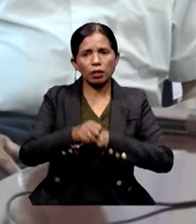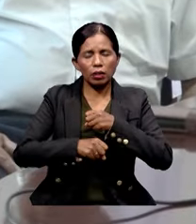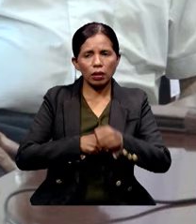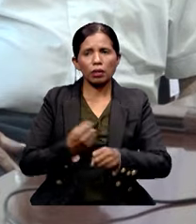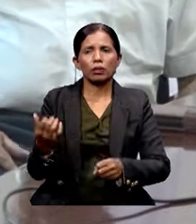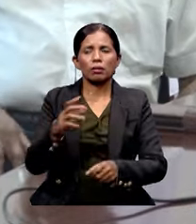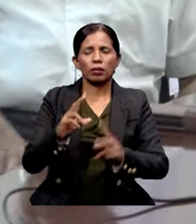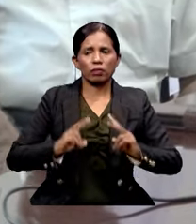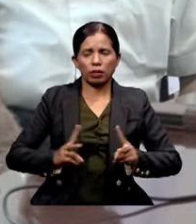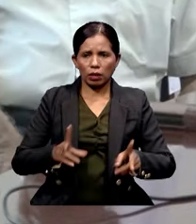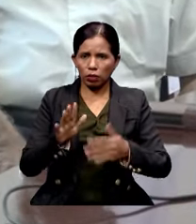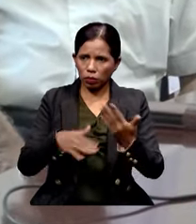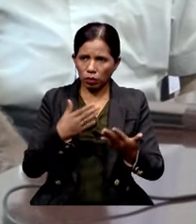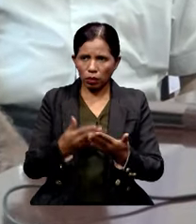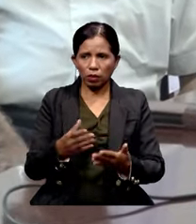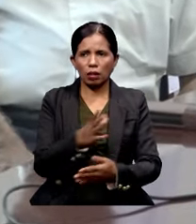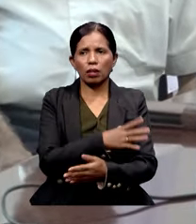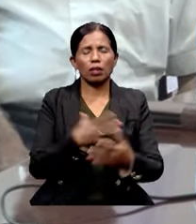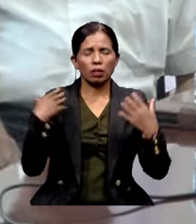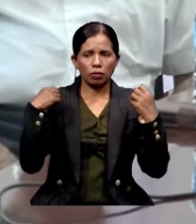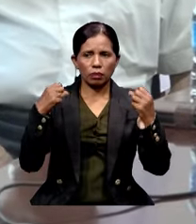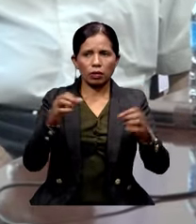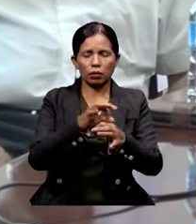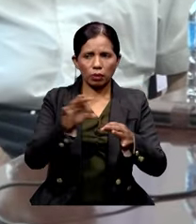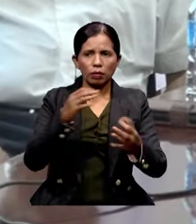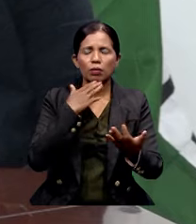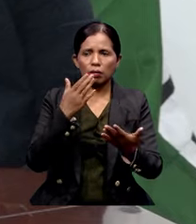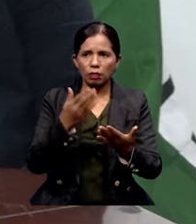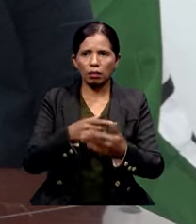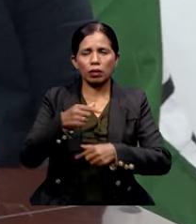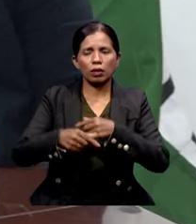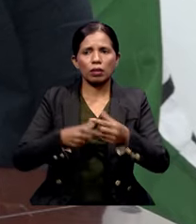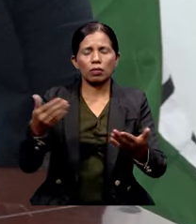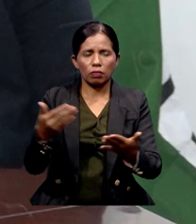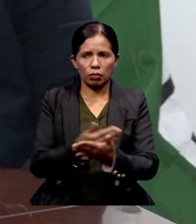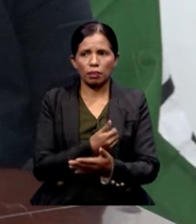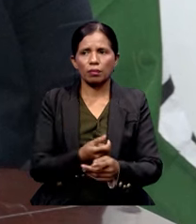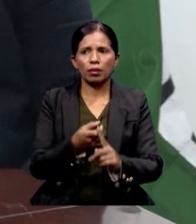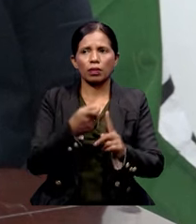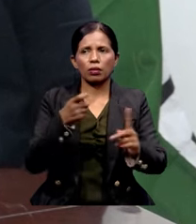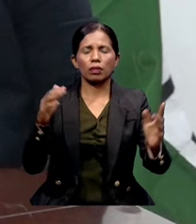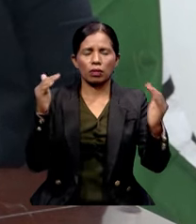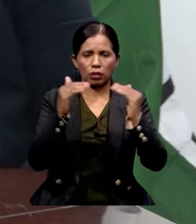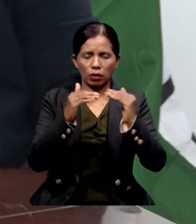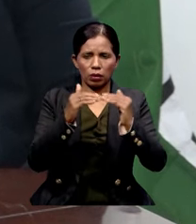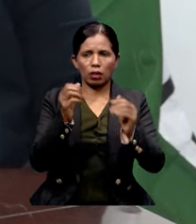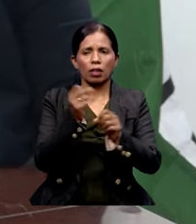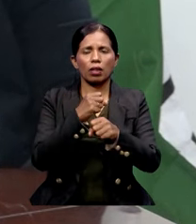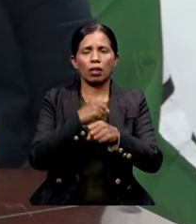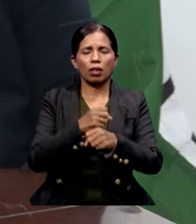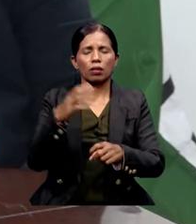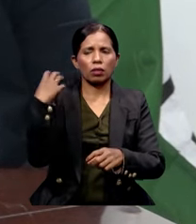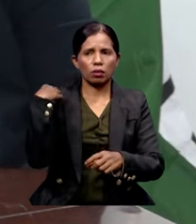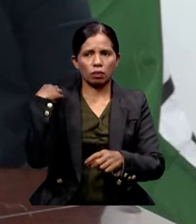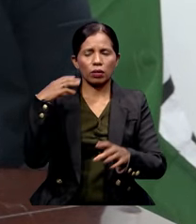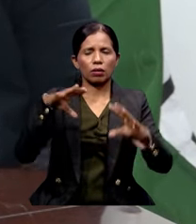siranian, odi ha força espírito nacionalismo, no patriotismo ba geração atual. Lihusi konferensi ba imprensa nebe halau i edifisio